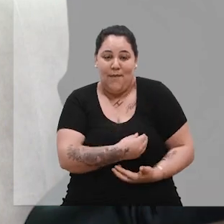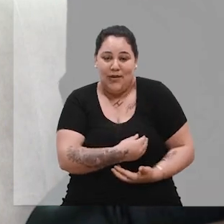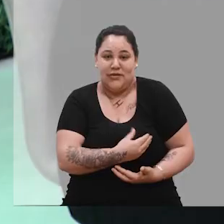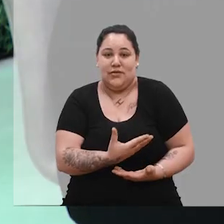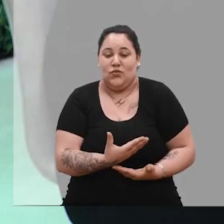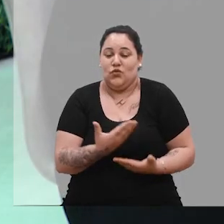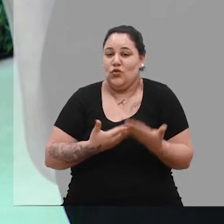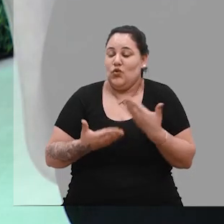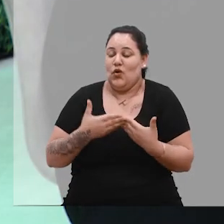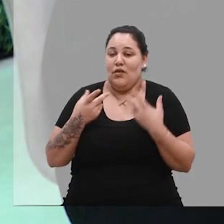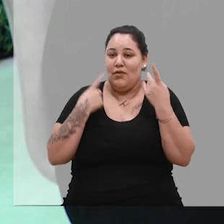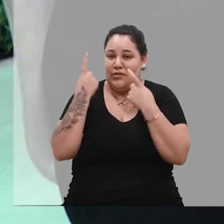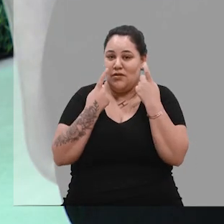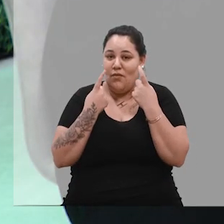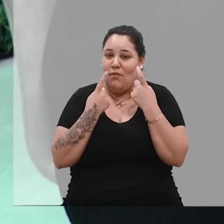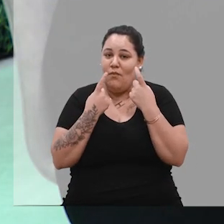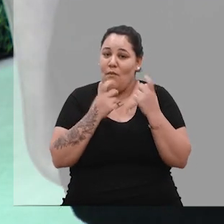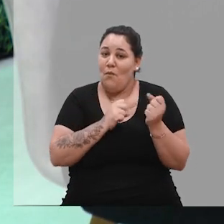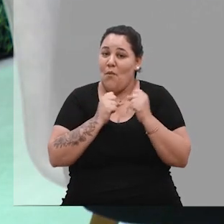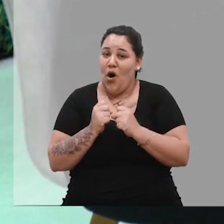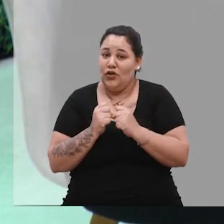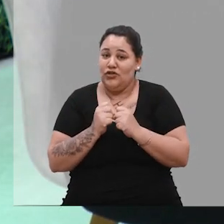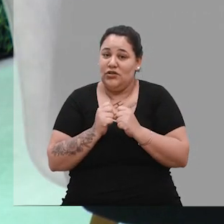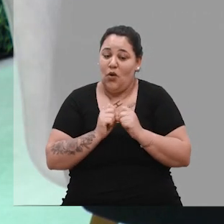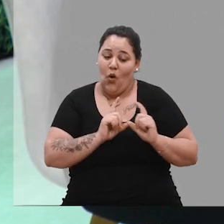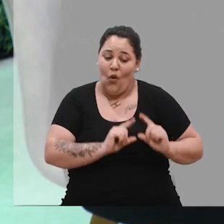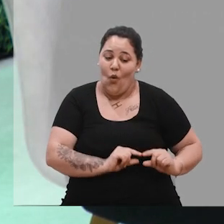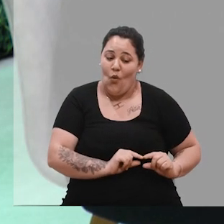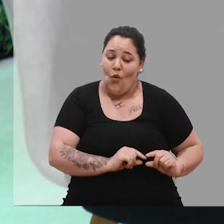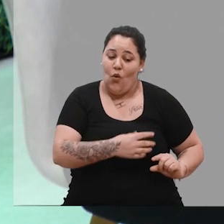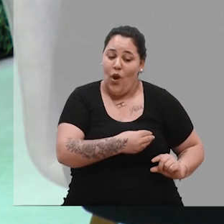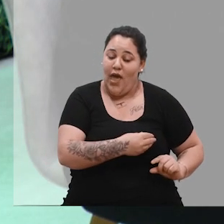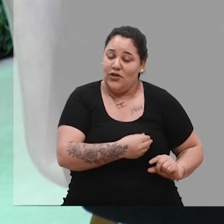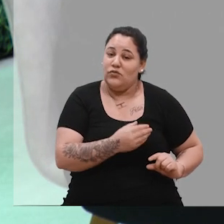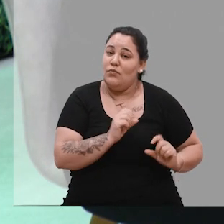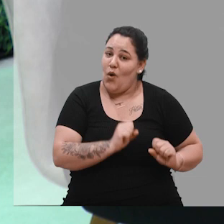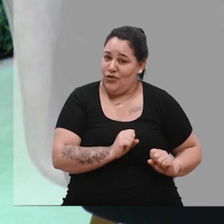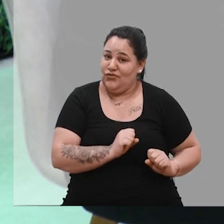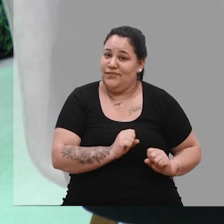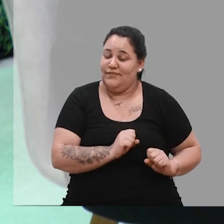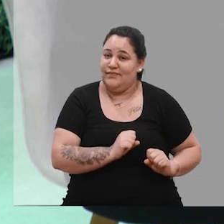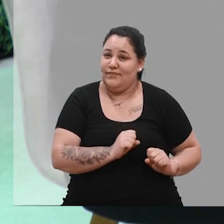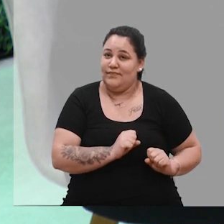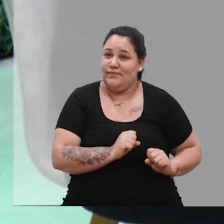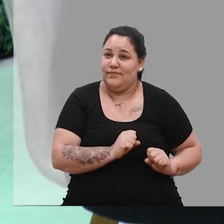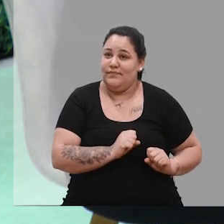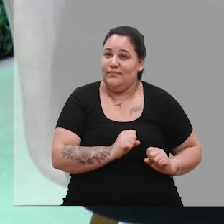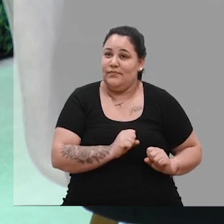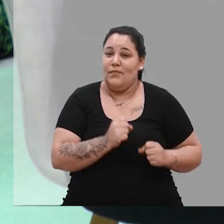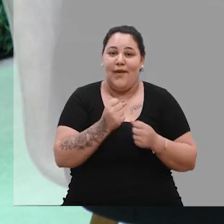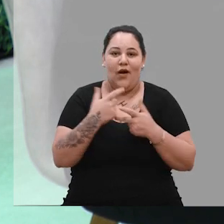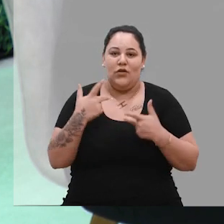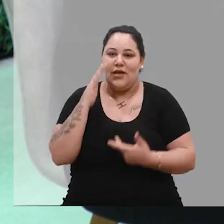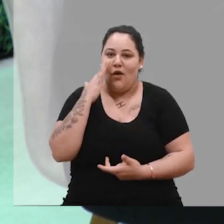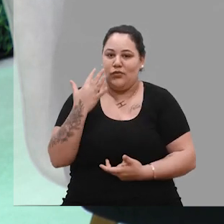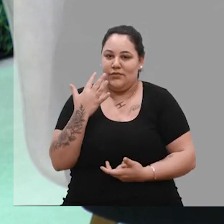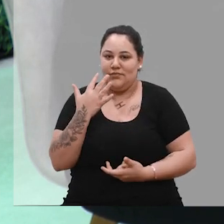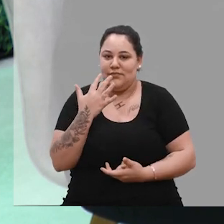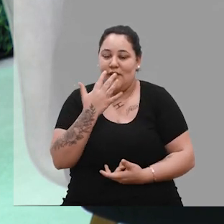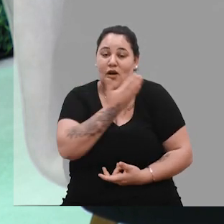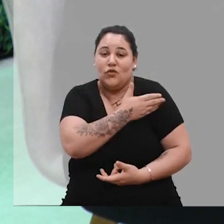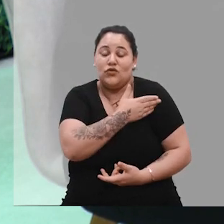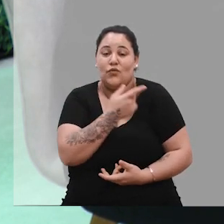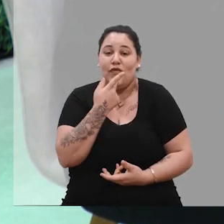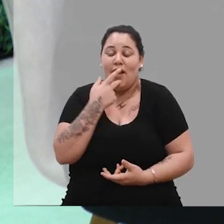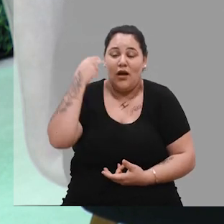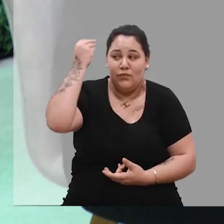preocupação toda pode diminuir esse leite? É uma das coisas que mais acontece. Eu costumo dizer que o nosso psicológico, ele tá